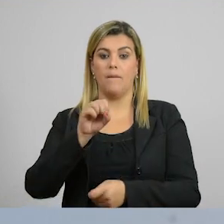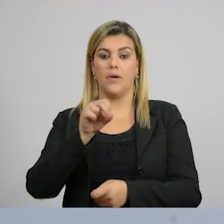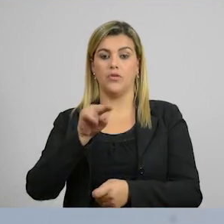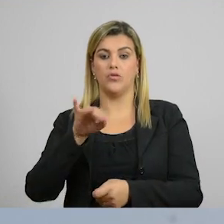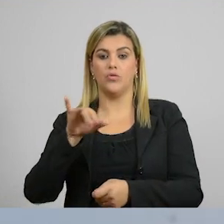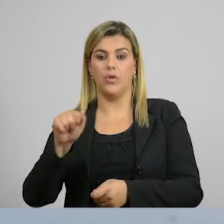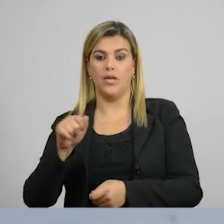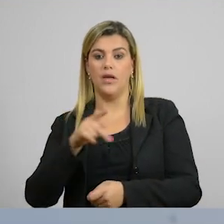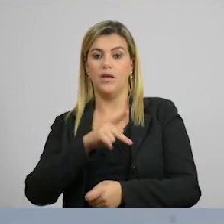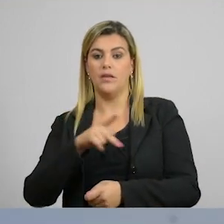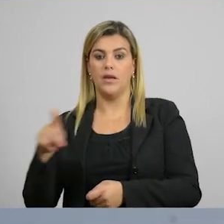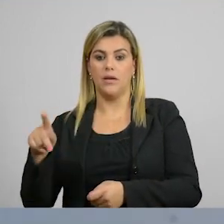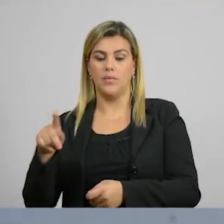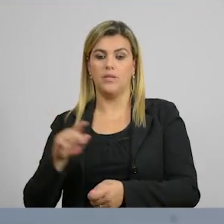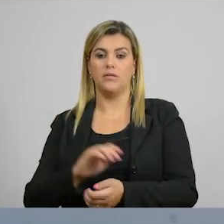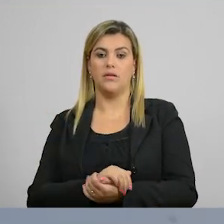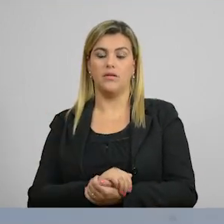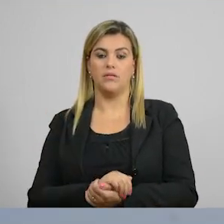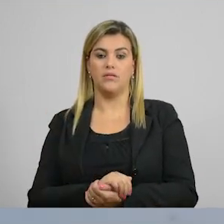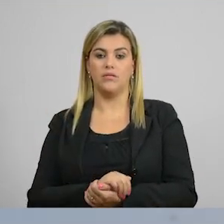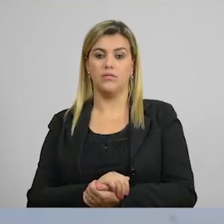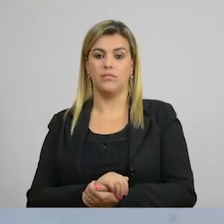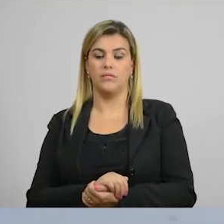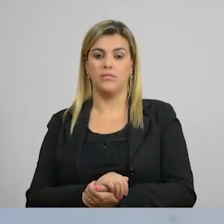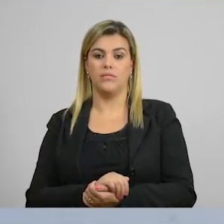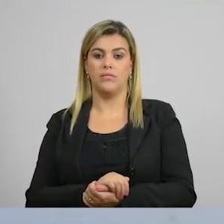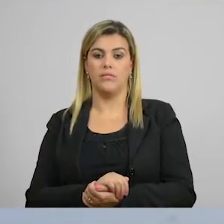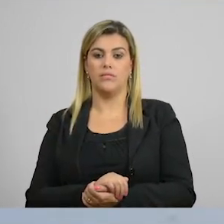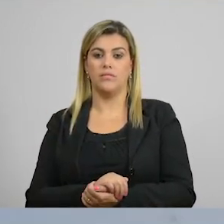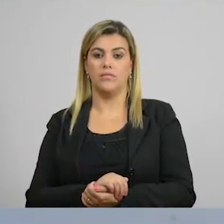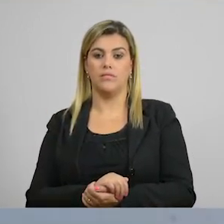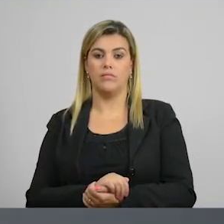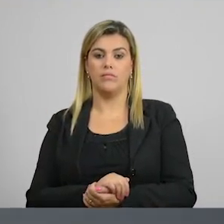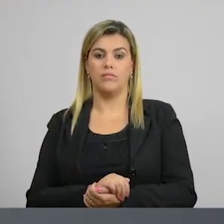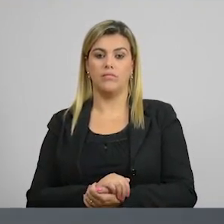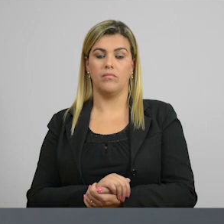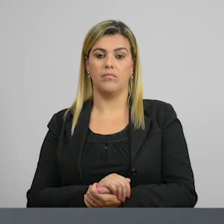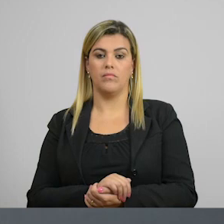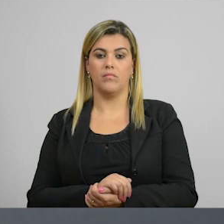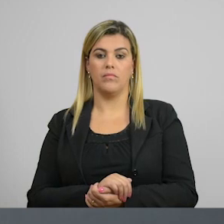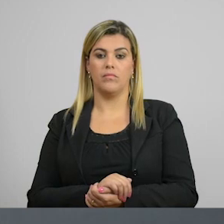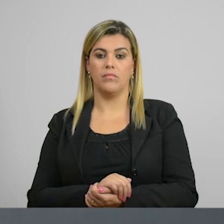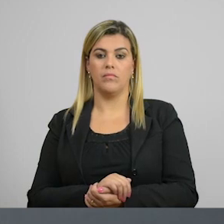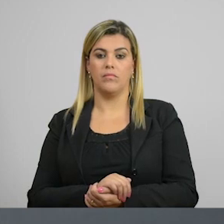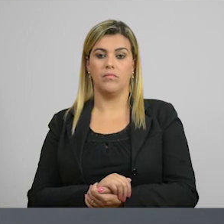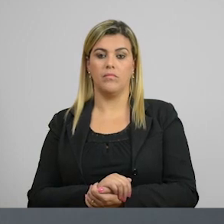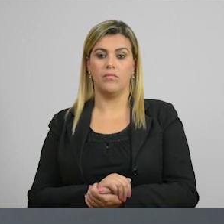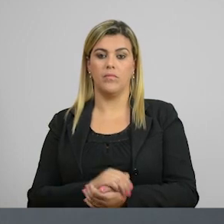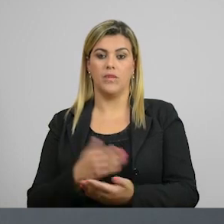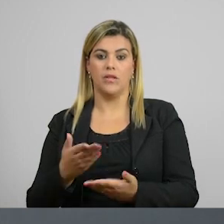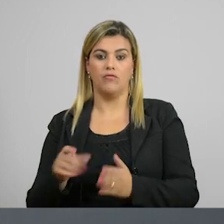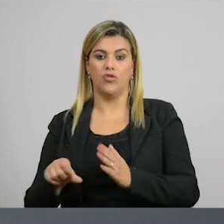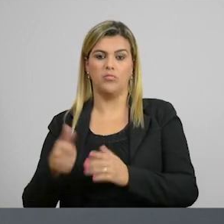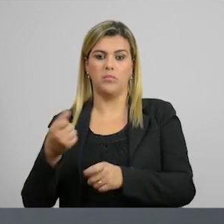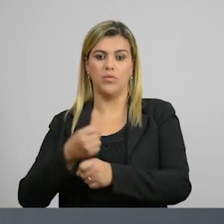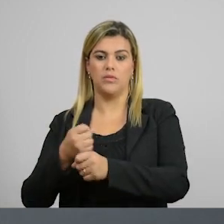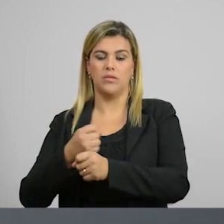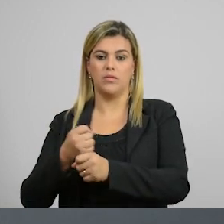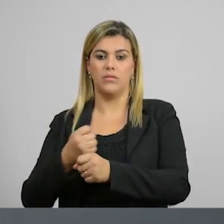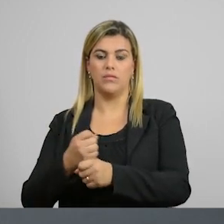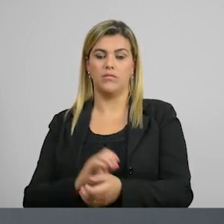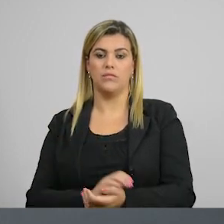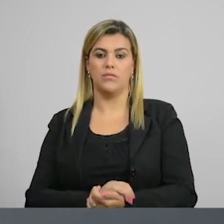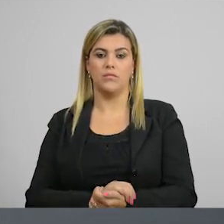Guzman, que era a presidente do conselho naquela época, no início logo do nosso conselho, foi nos